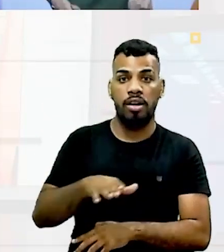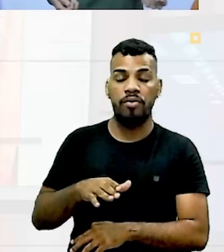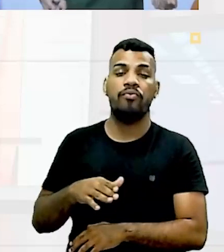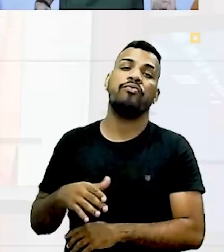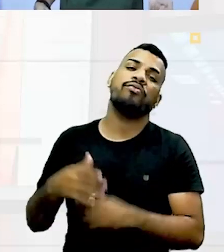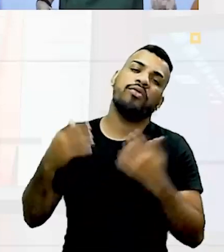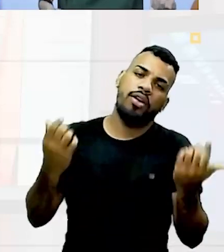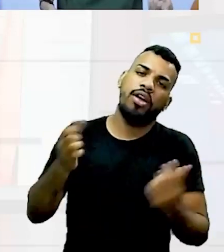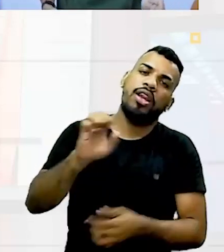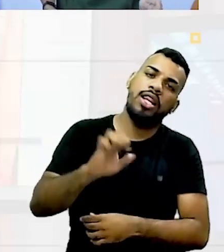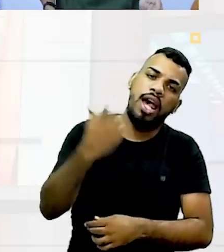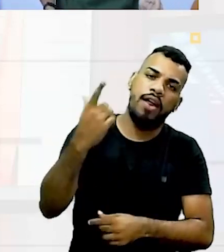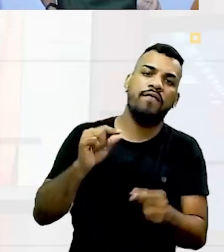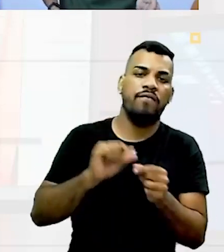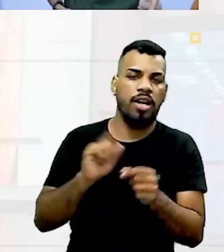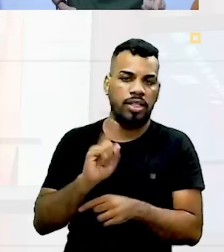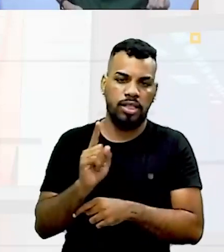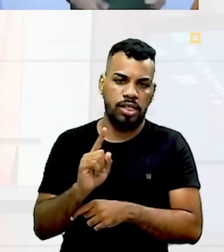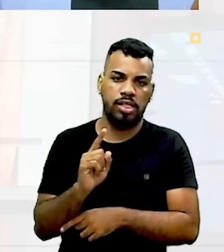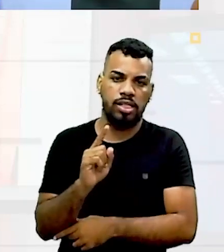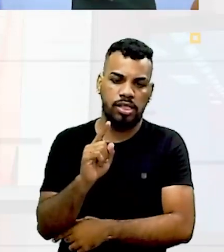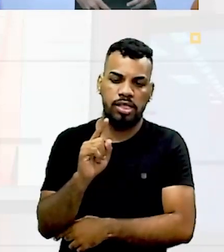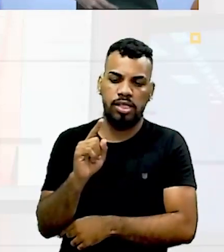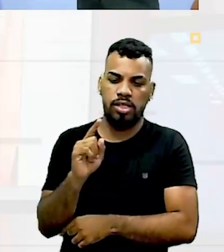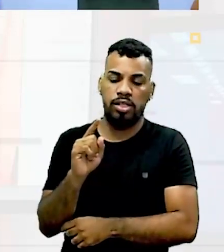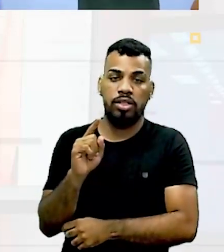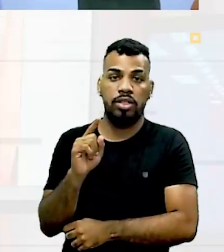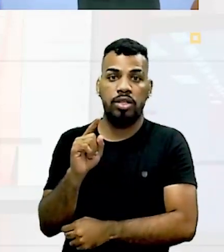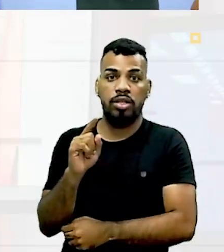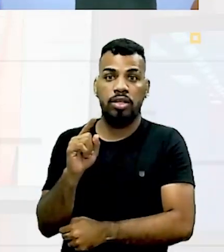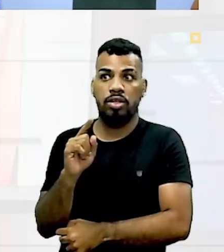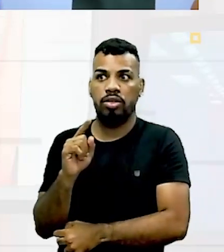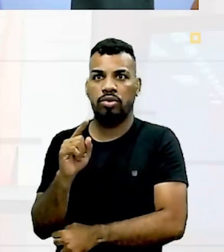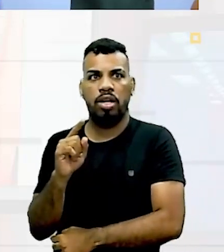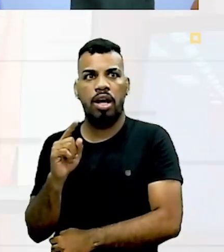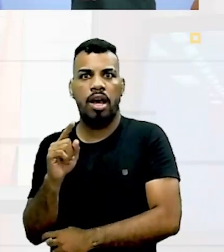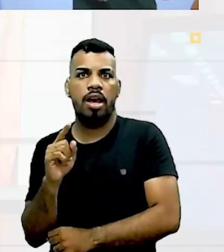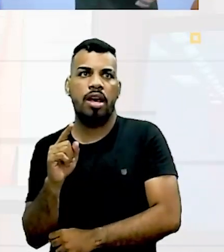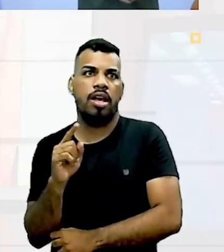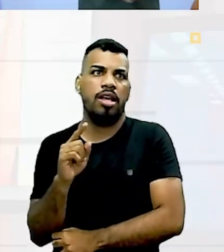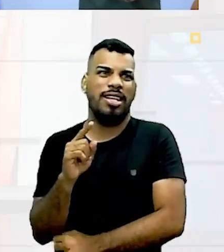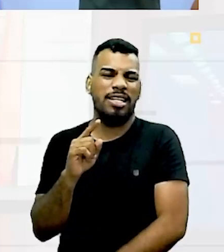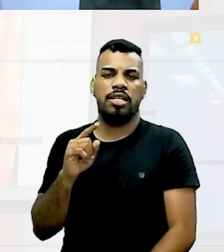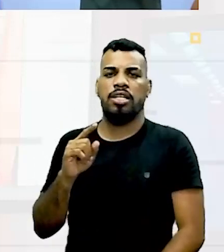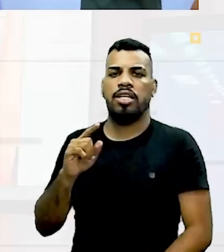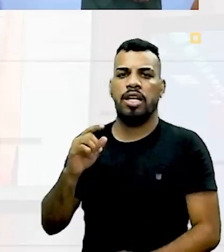que você não vai fazer algo com uma característica mais adulta,